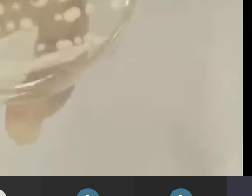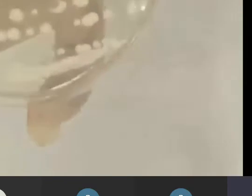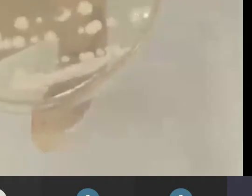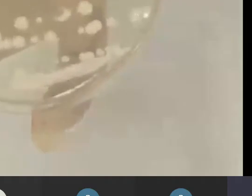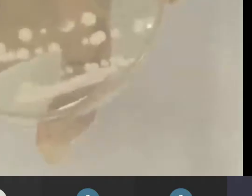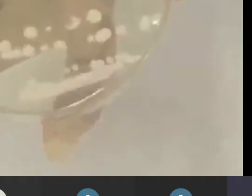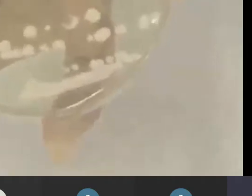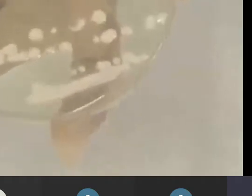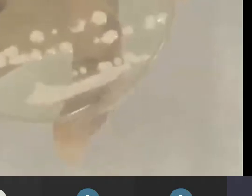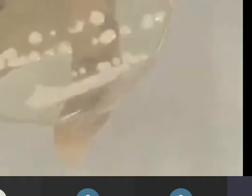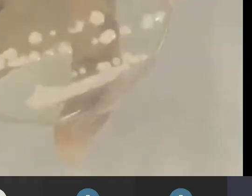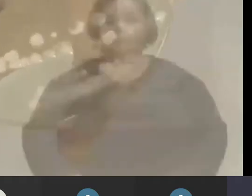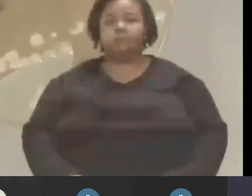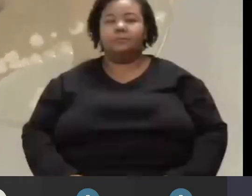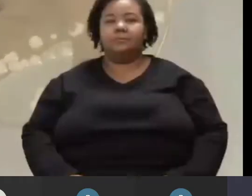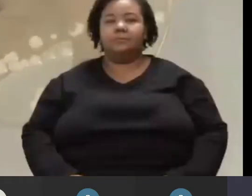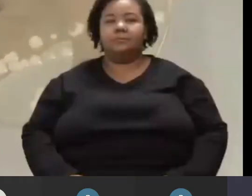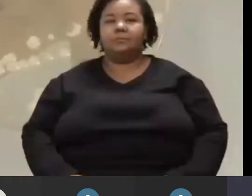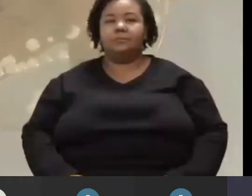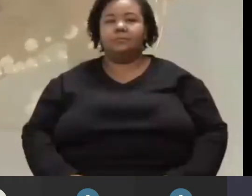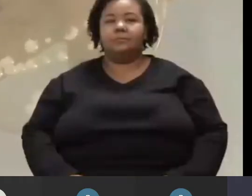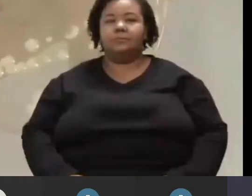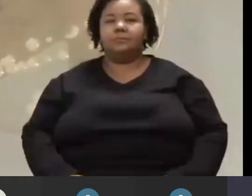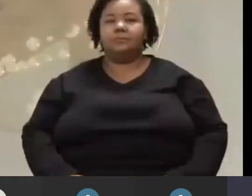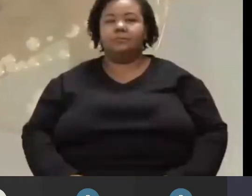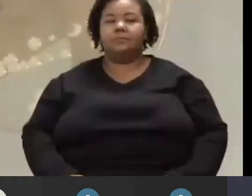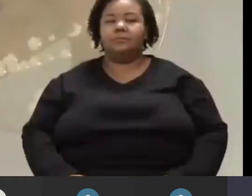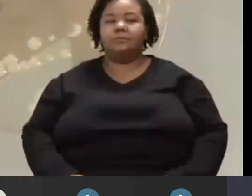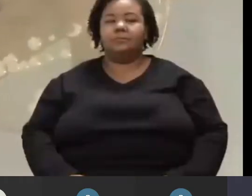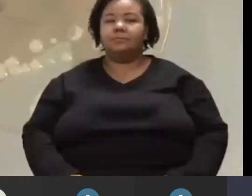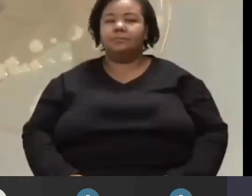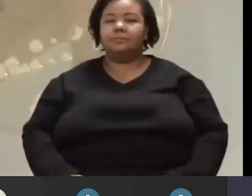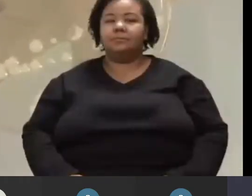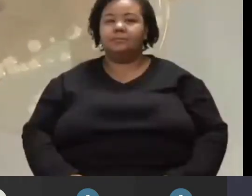As leveduras, geralmente, elas são utilizadas para processos fermentativos.